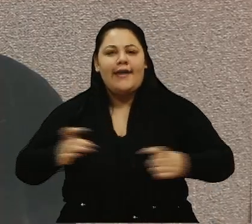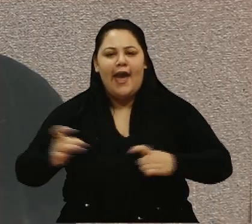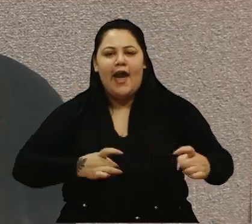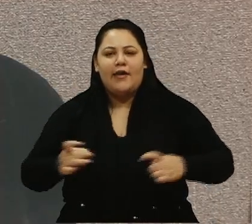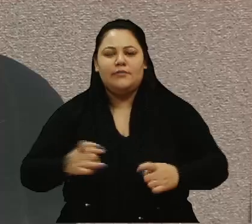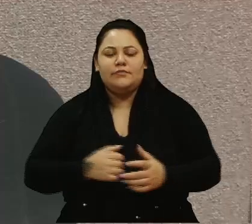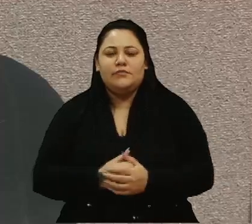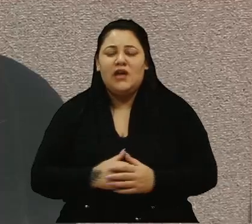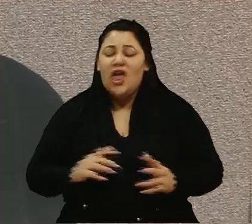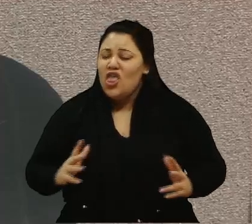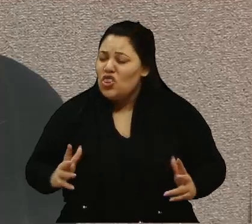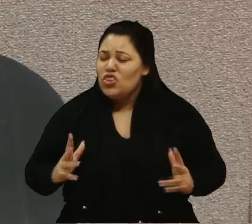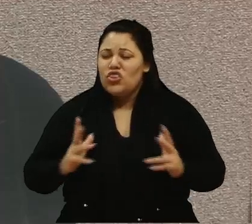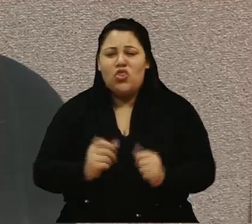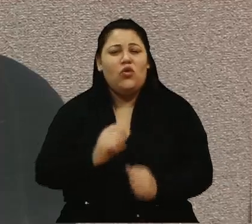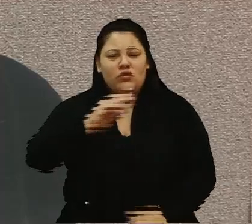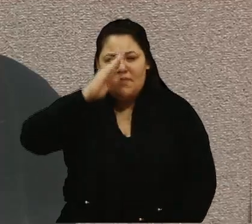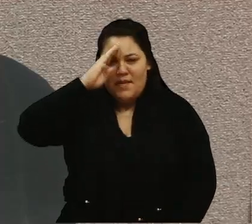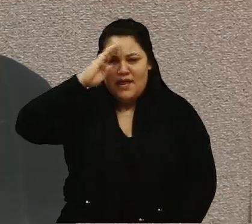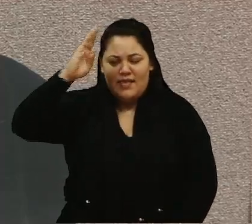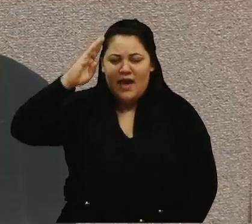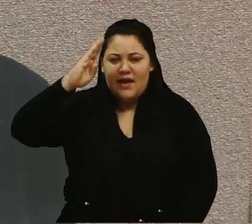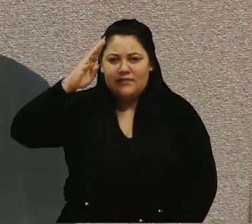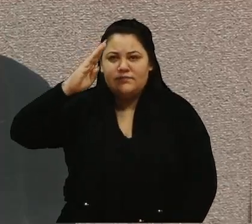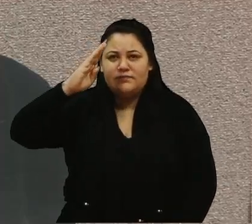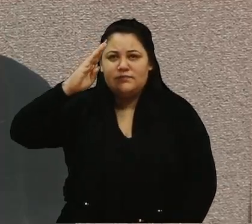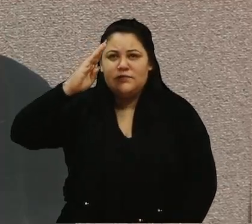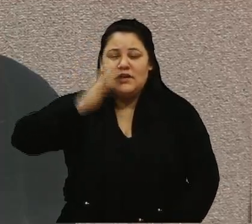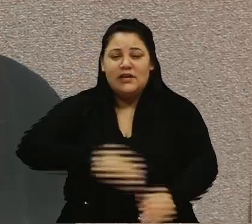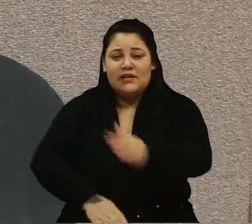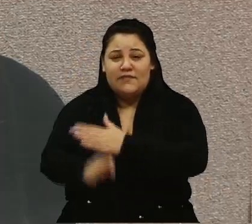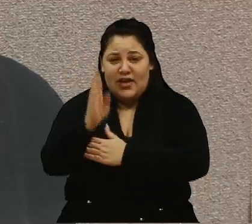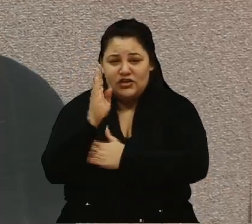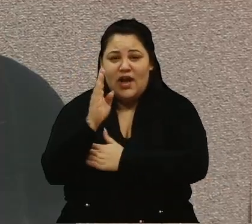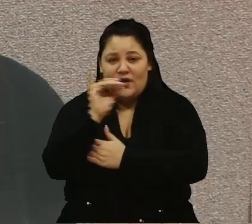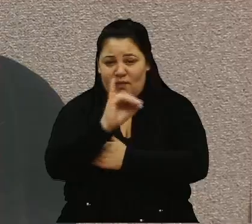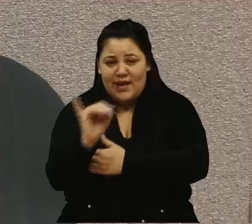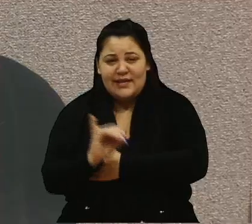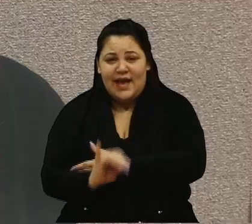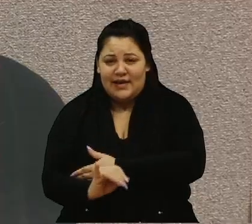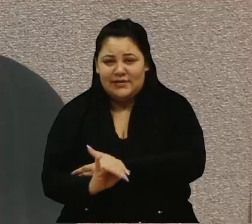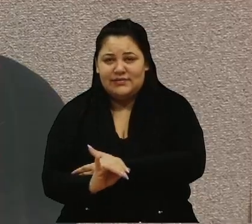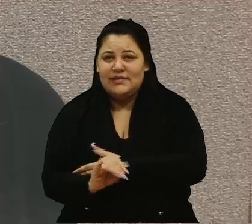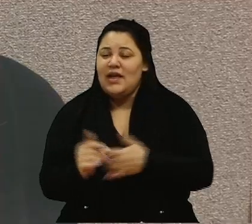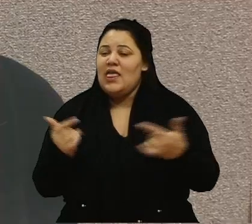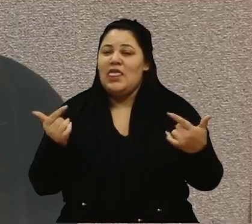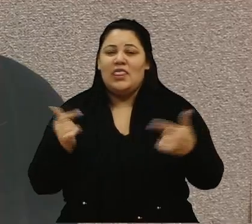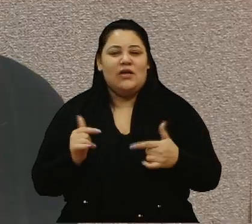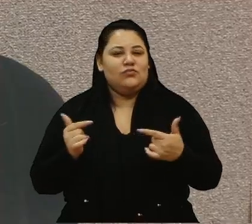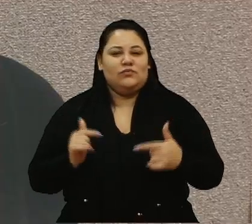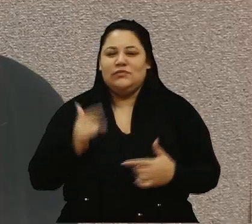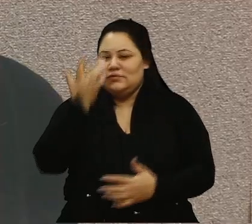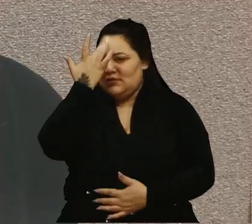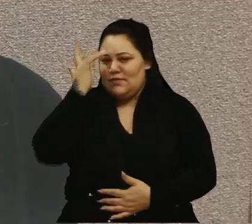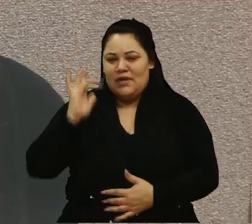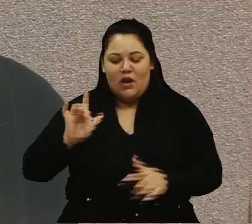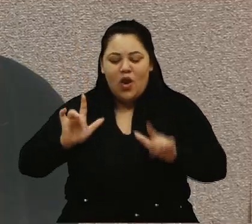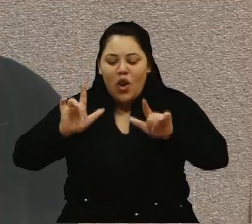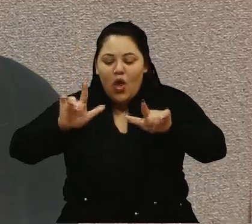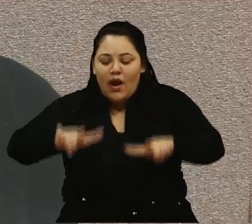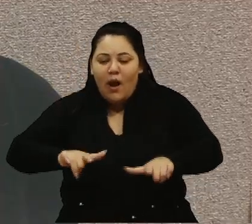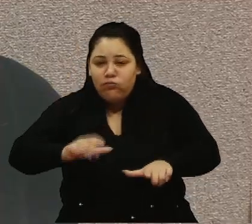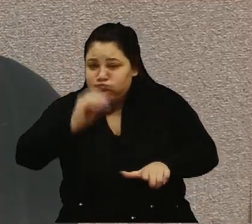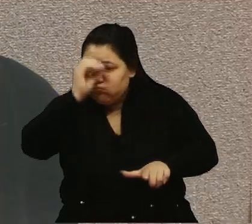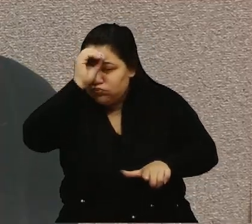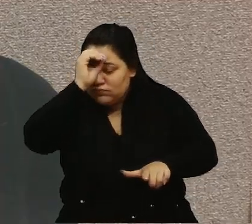Todos os militares que foram para o solo italiano não tinham conhecimento daquele local. Era um local